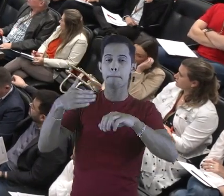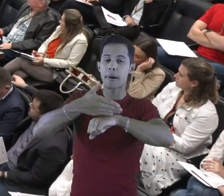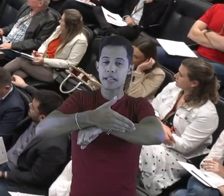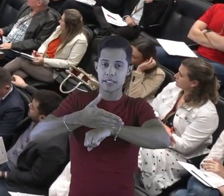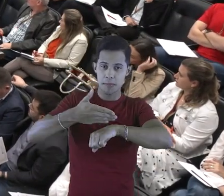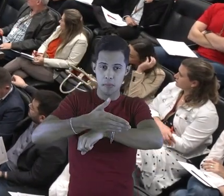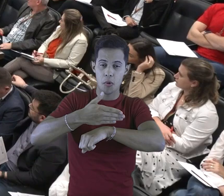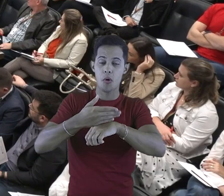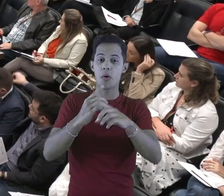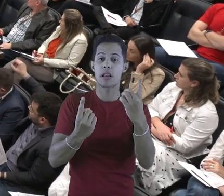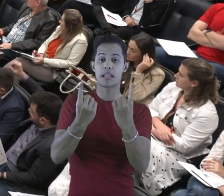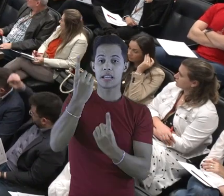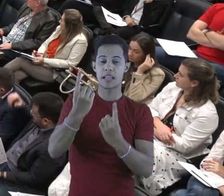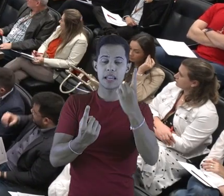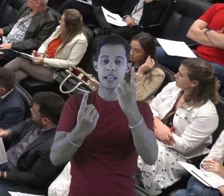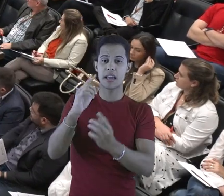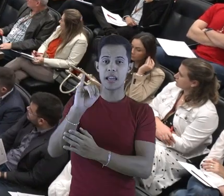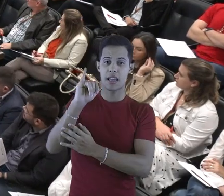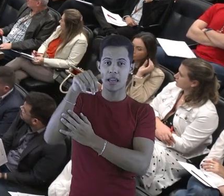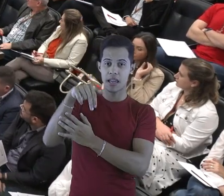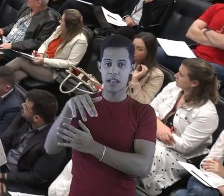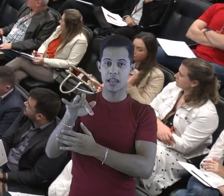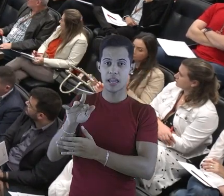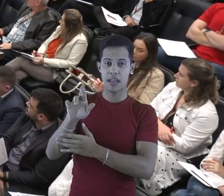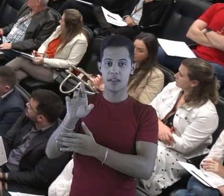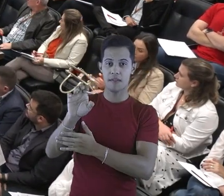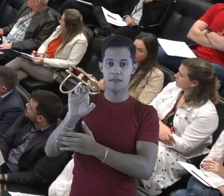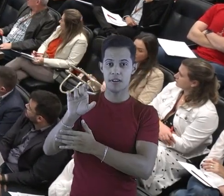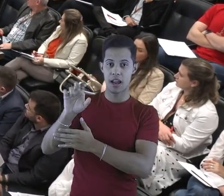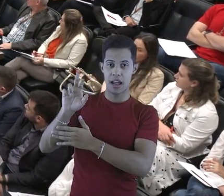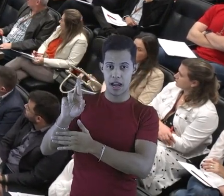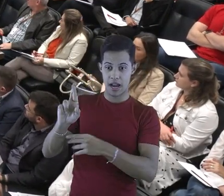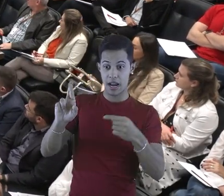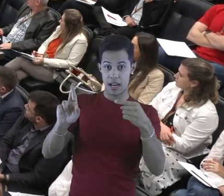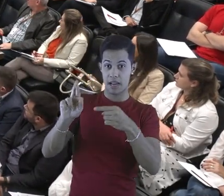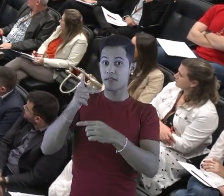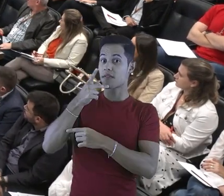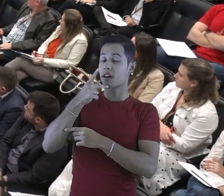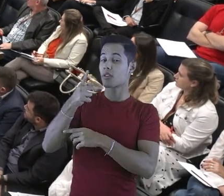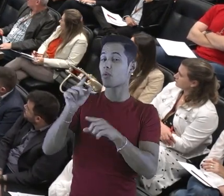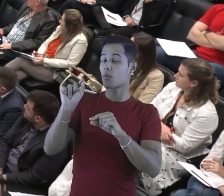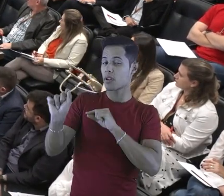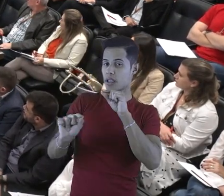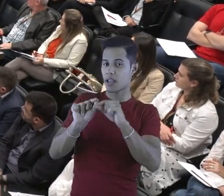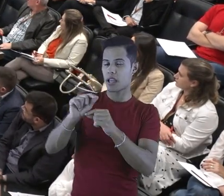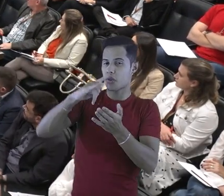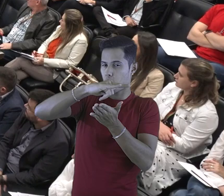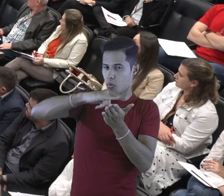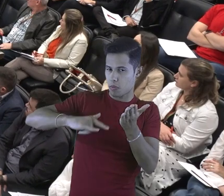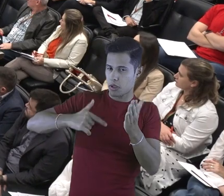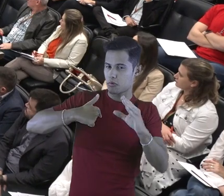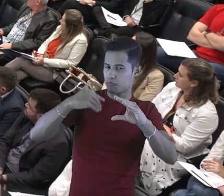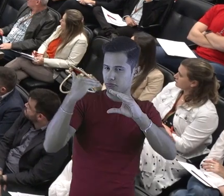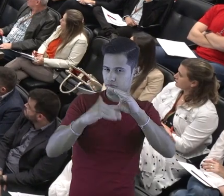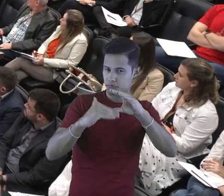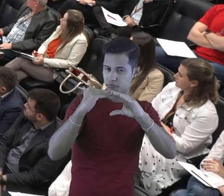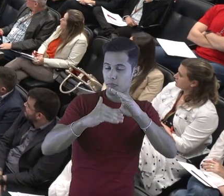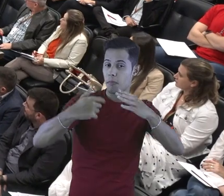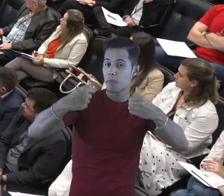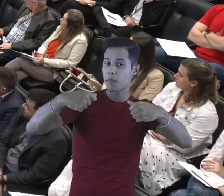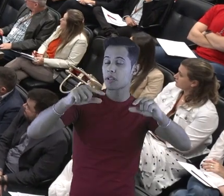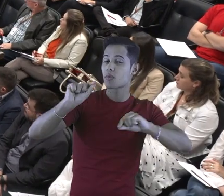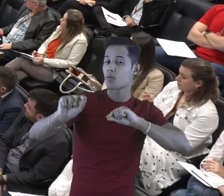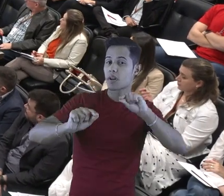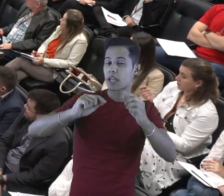Ele disse, eu vou precisar, nesses documentos que eu vou mandar, de franquia, eu vou